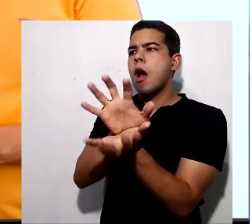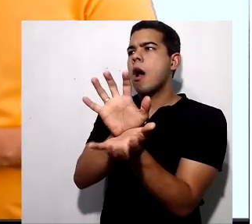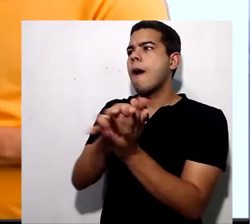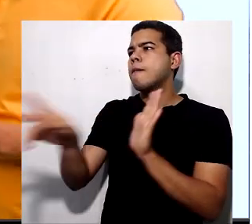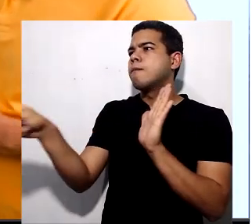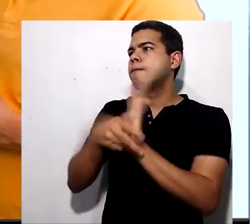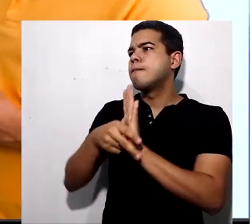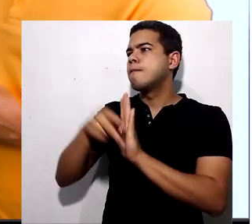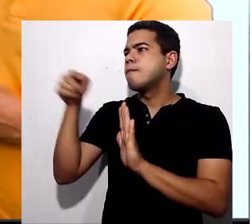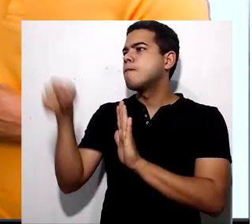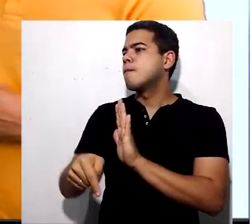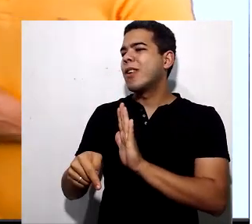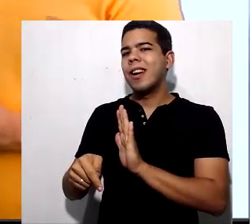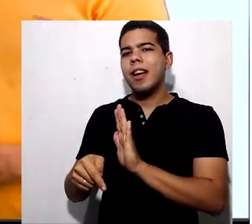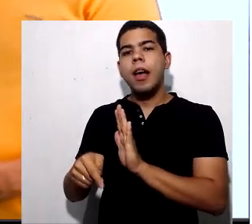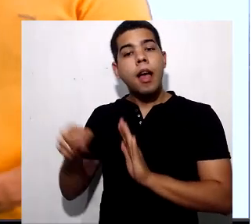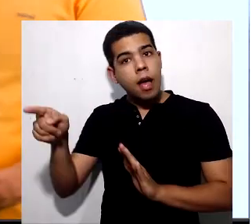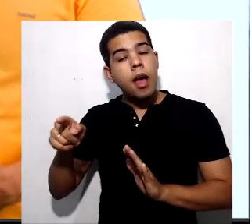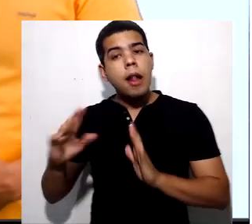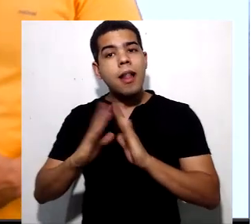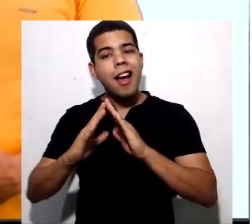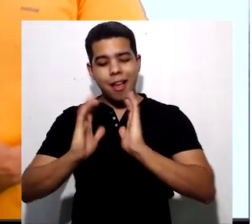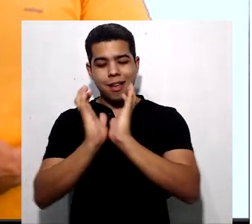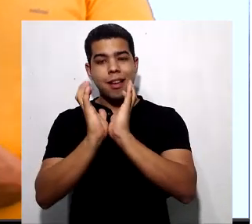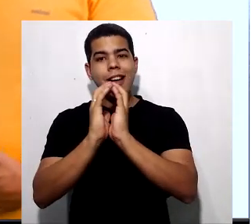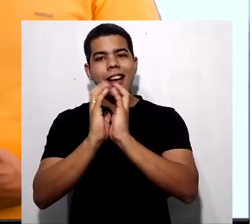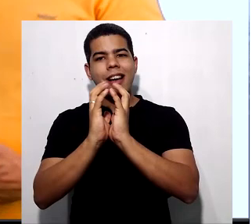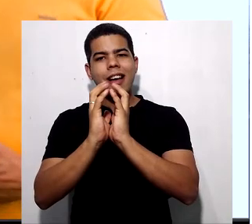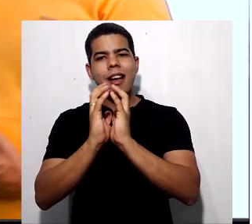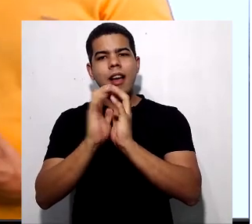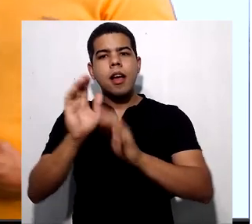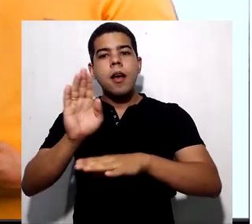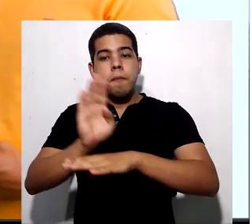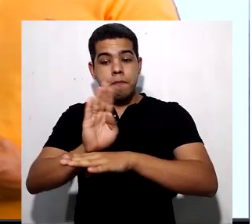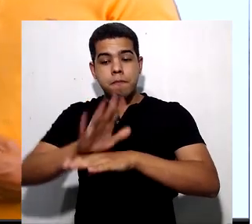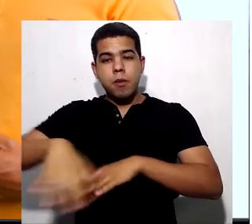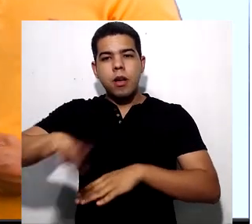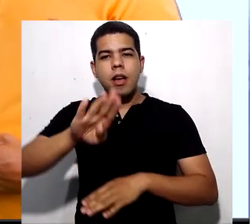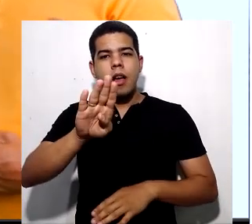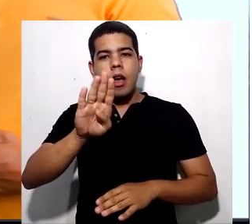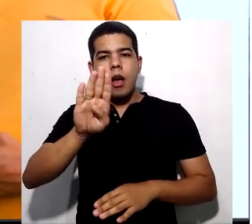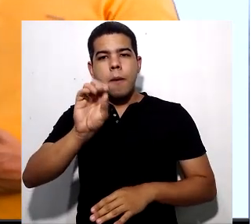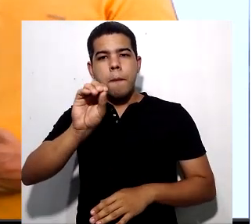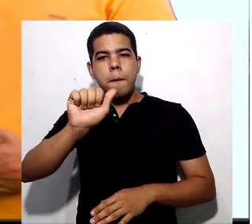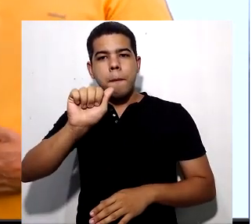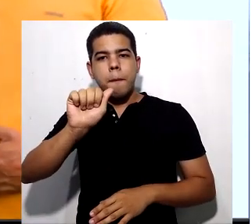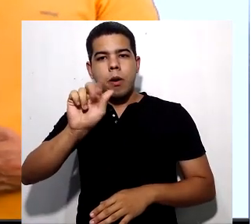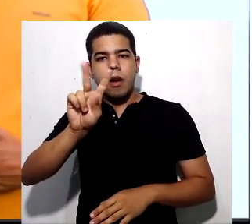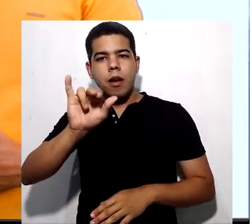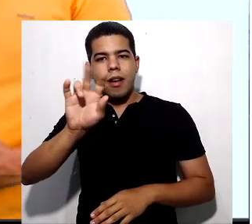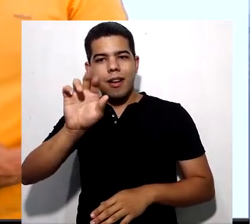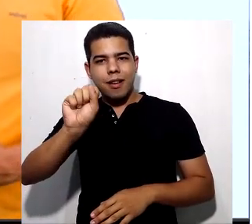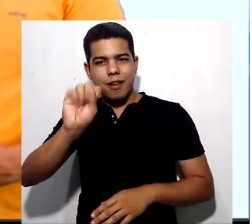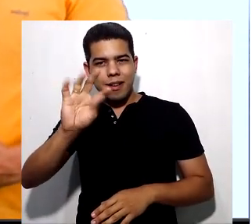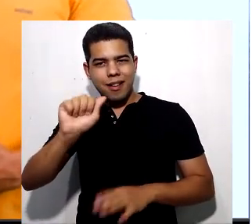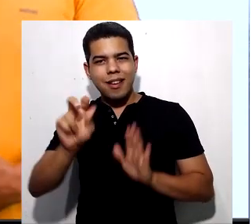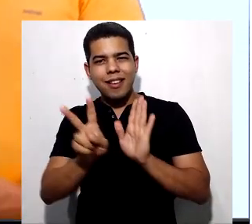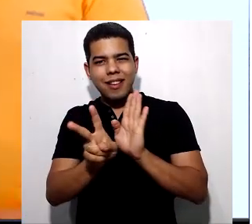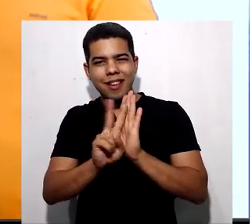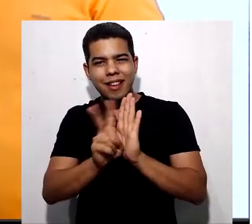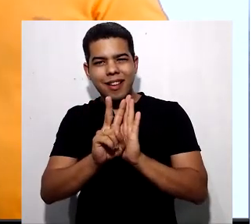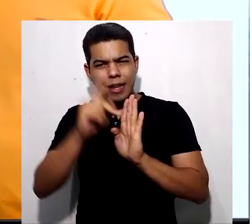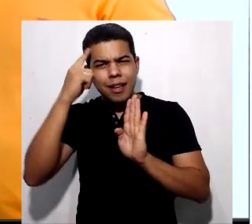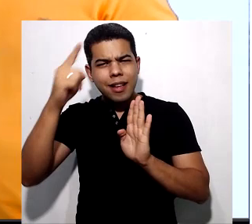pernambucana. E é importante salientar, pernambucana, ela morou em Recife, no bairro da Boa Vista. Esse bairro foi conhecido como o bairro